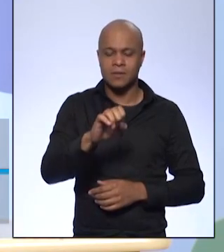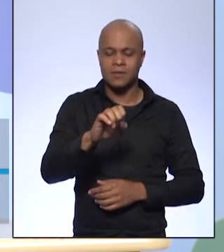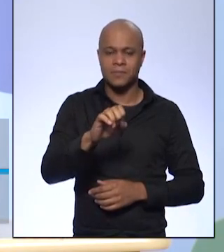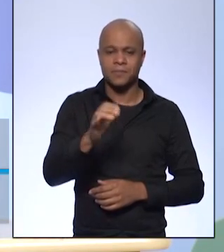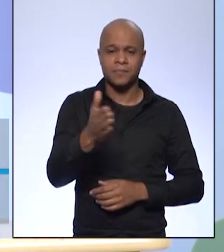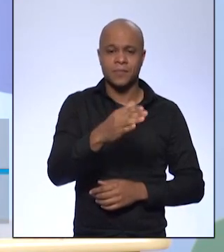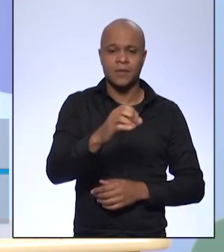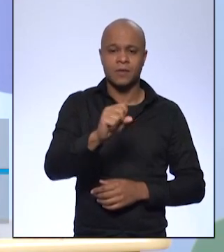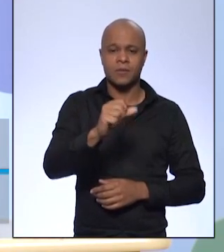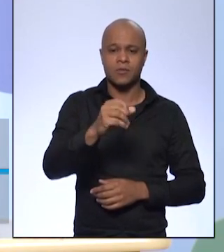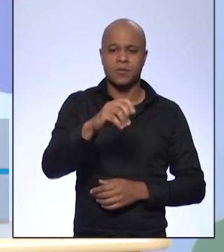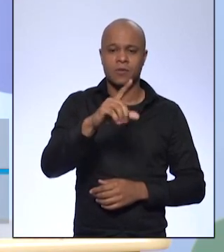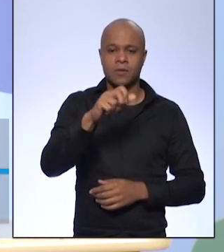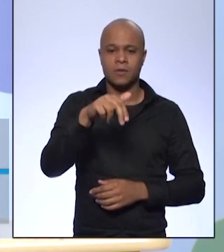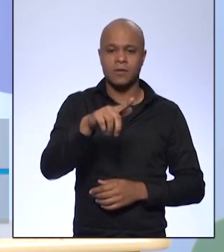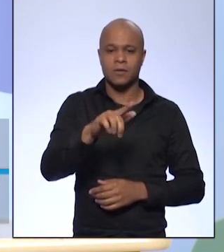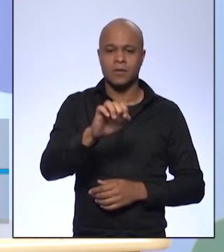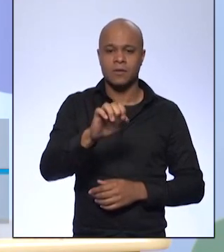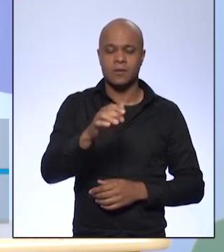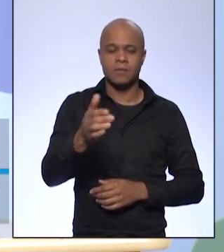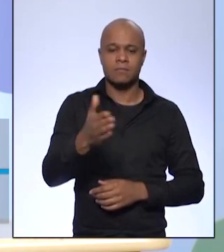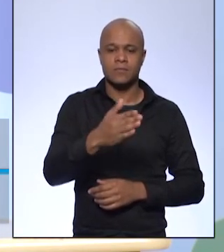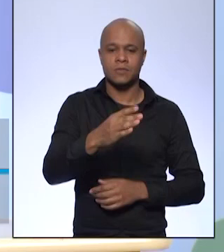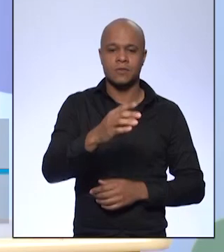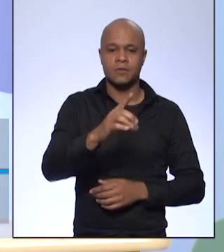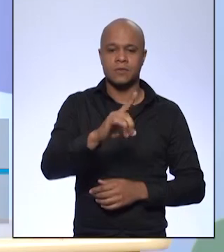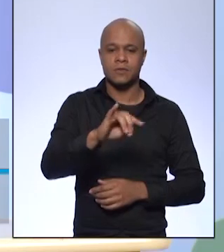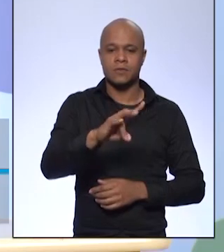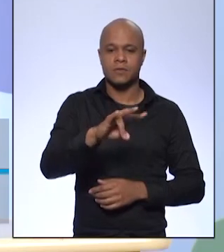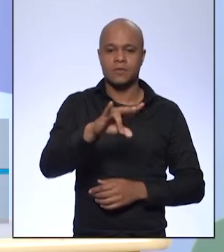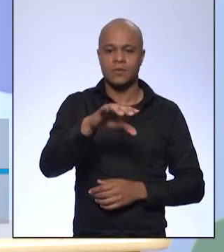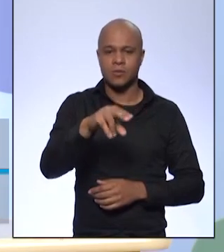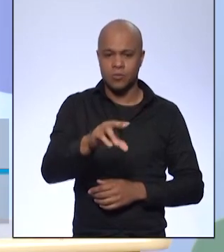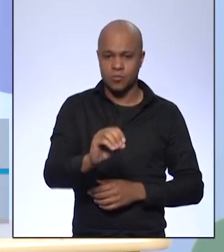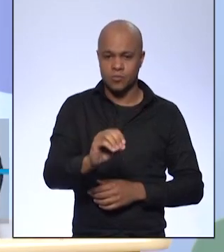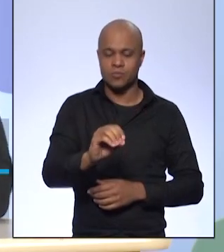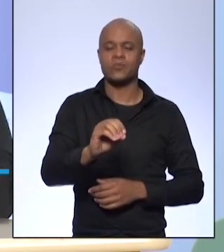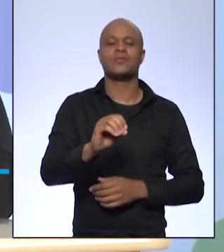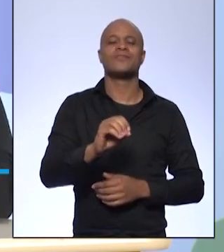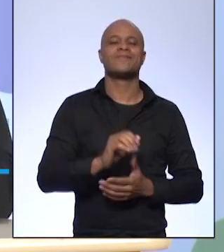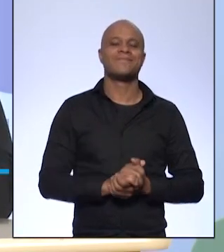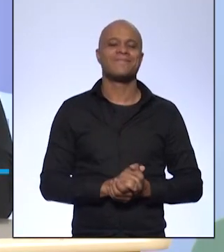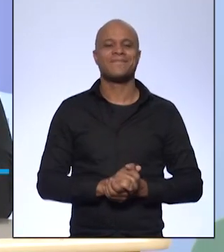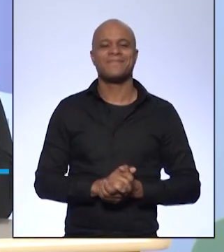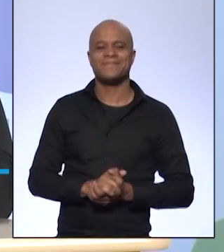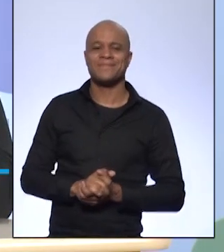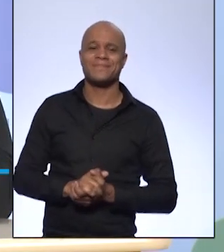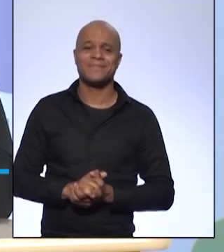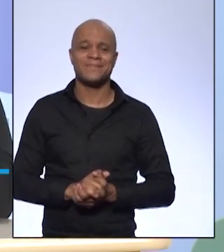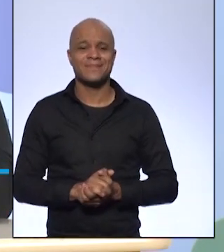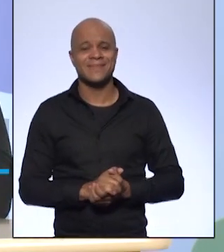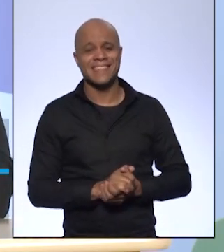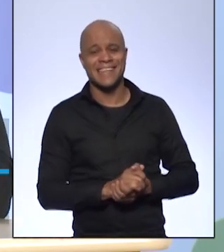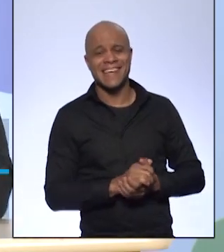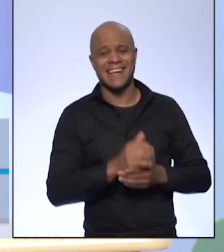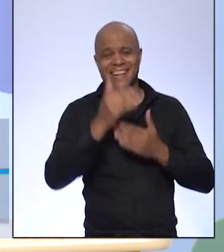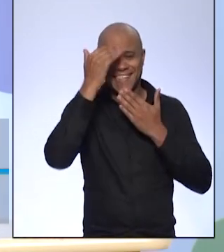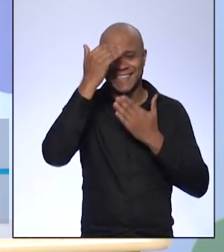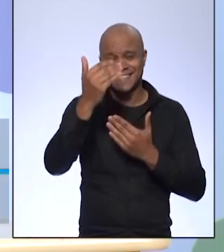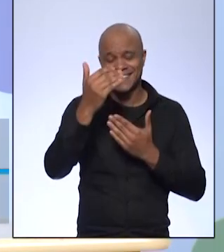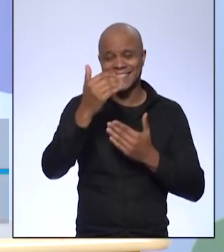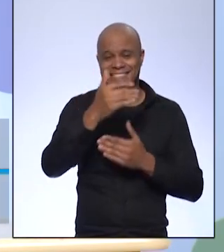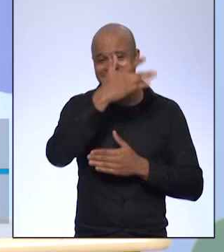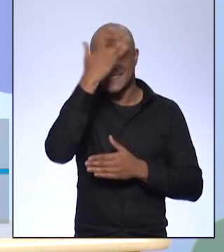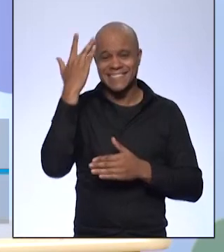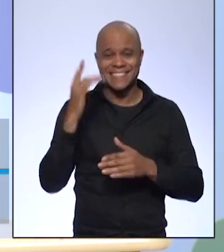Solange, Tatiane, Divino, Lilian e Gilde. Muito bom. Quero também fazer um agradecimento para a produção, Inês, posso?